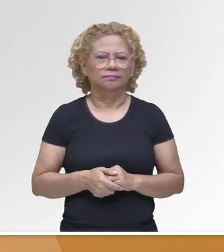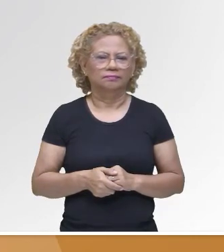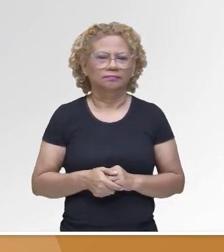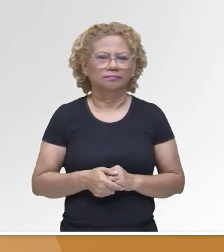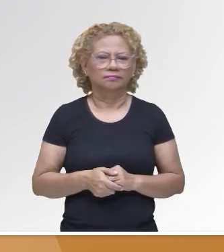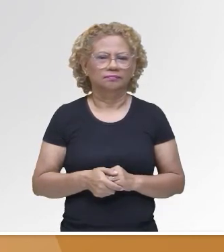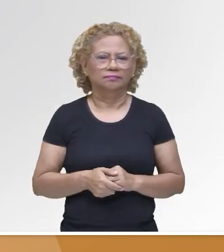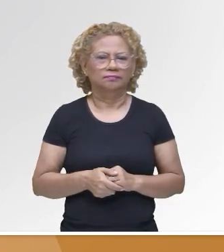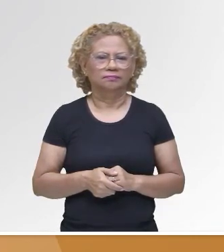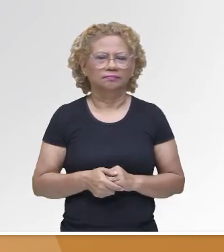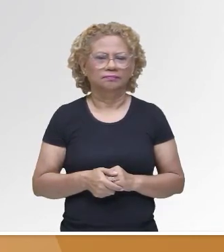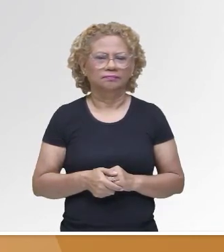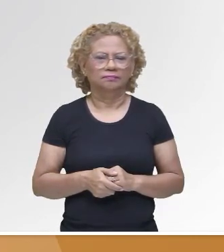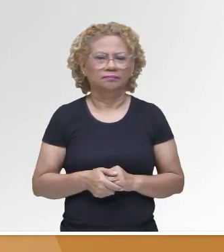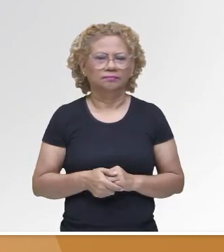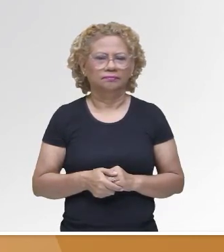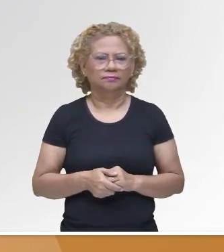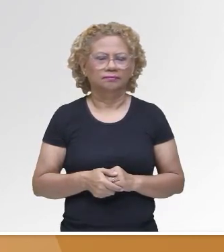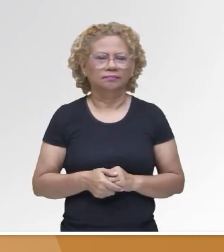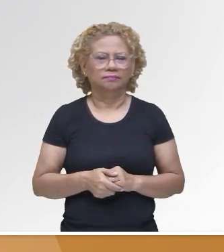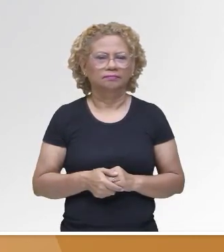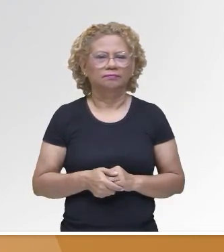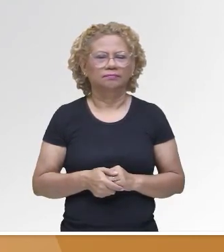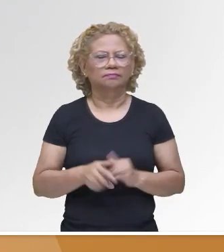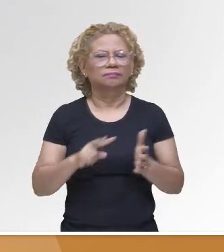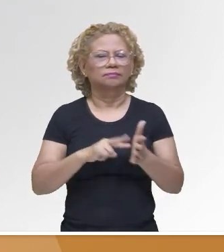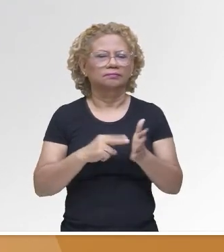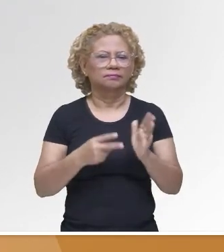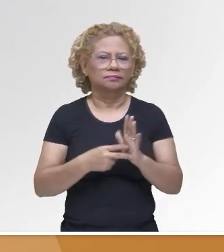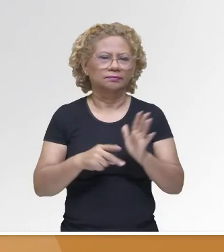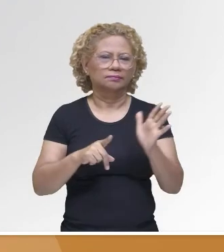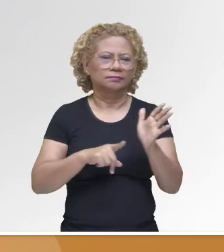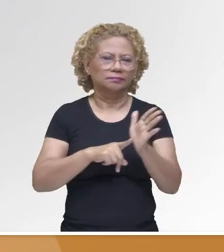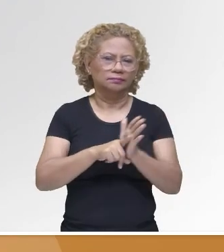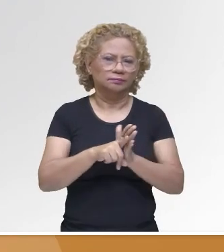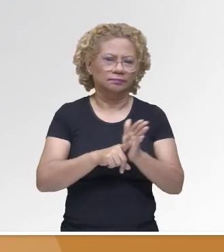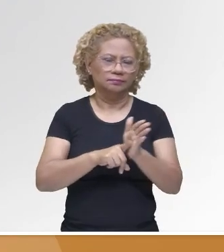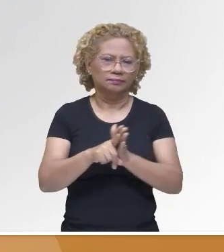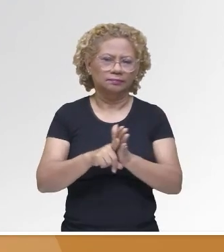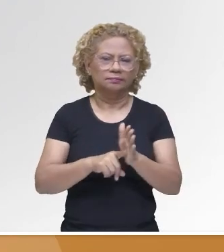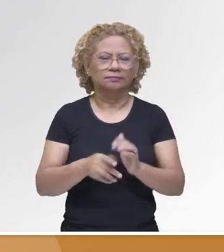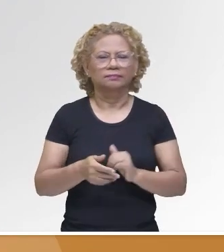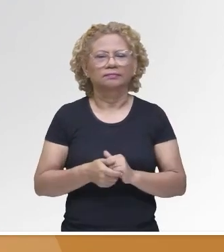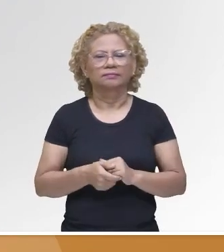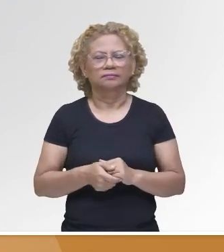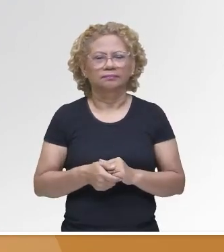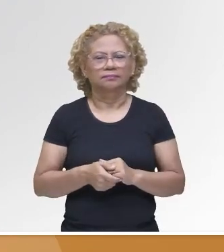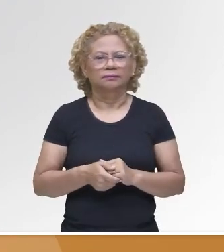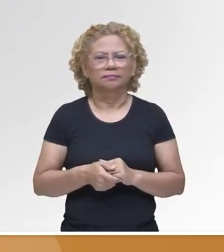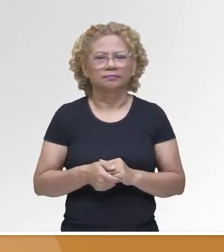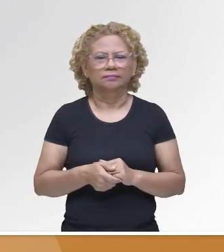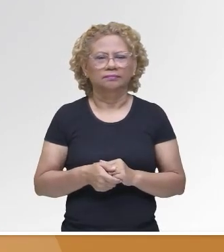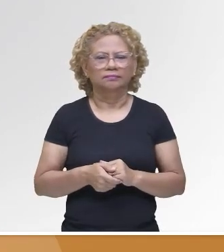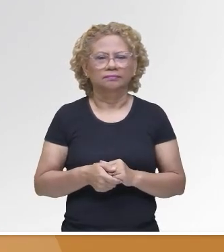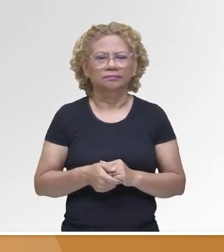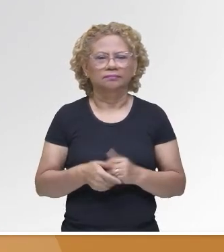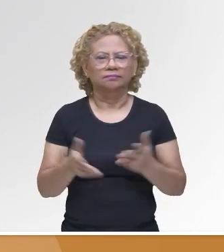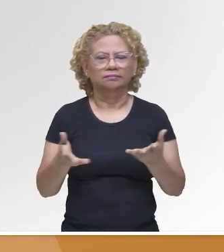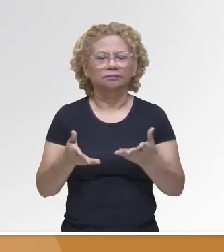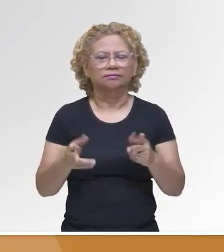né? Isso é pesquisa, né? Então vamos lá, continuando.